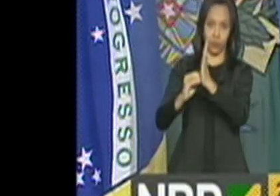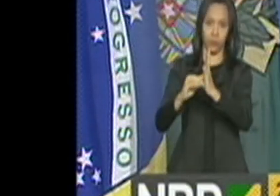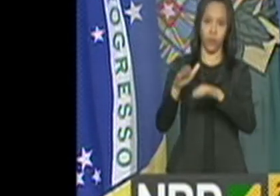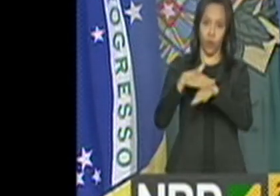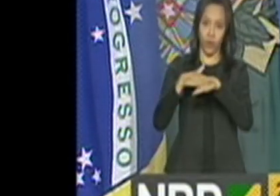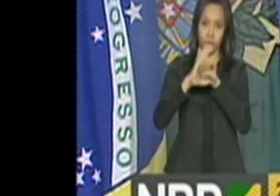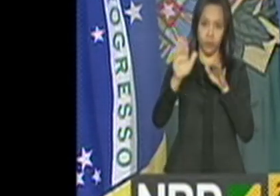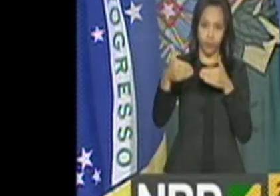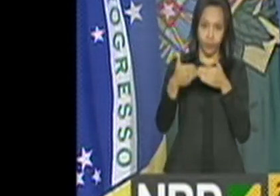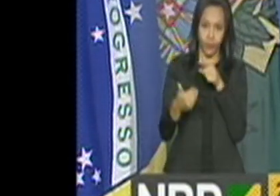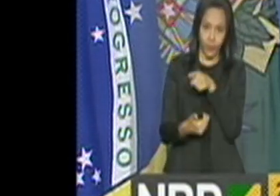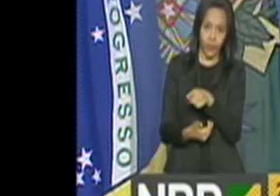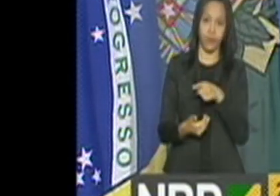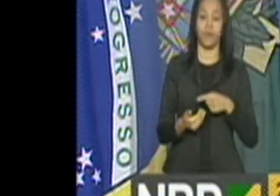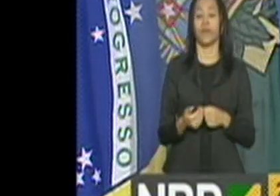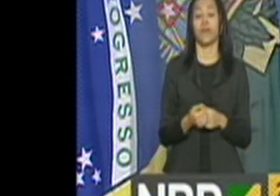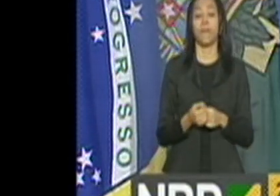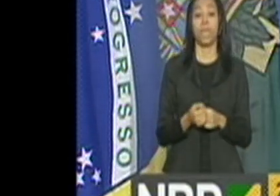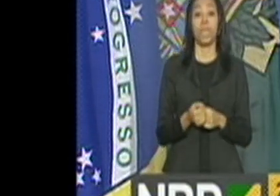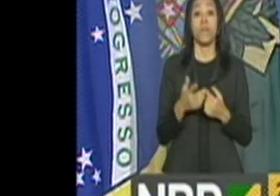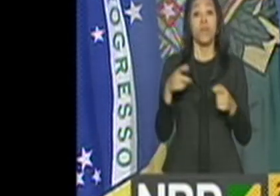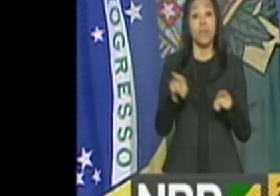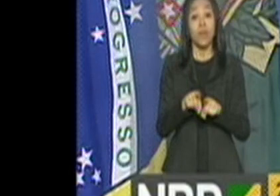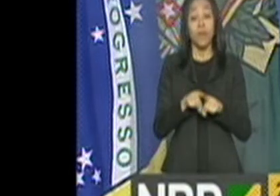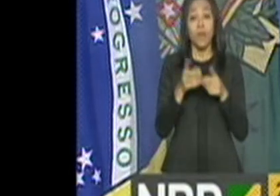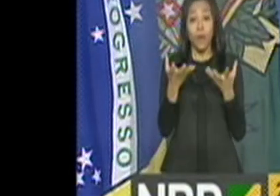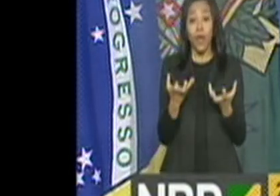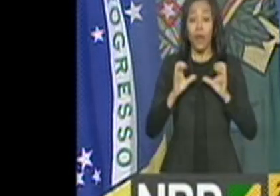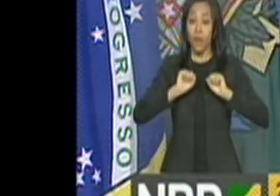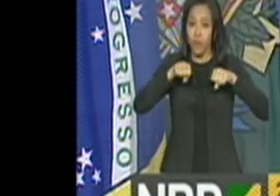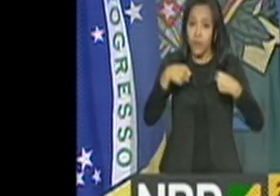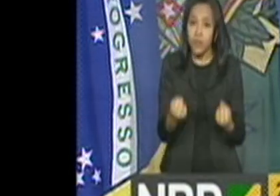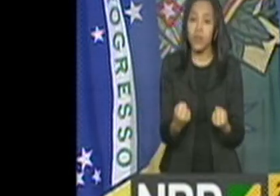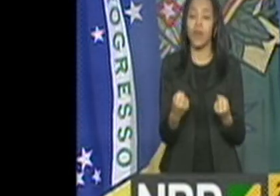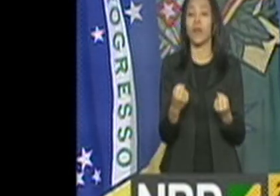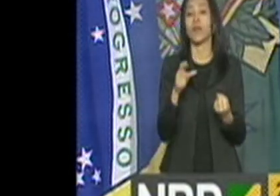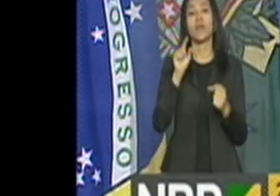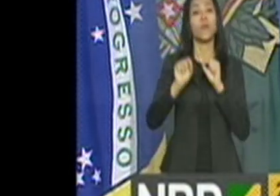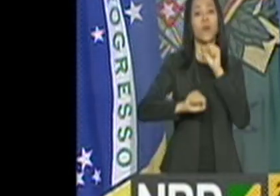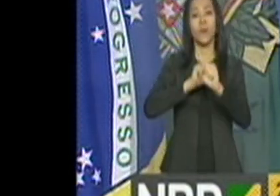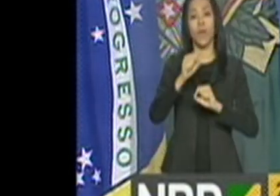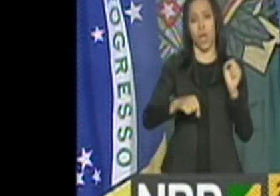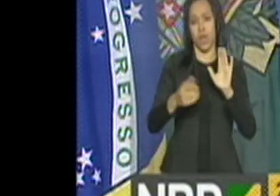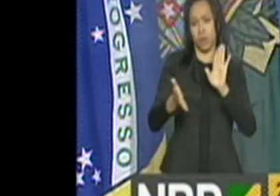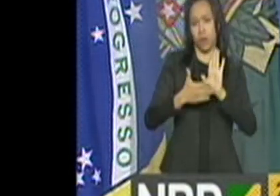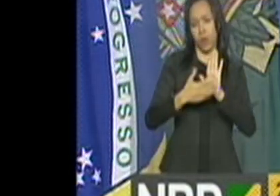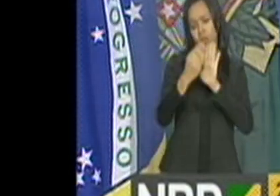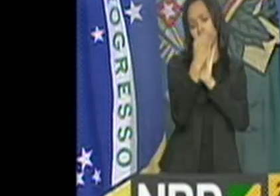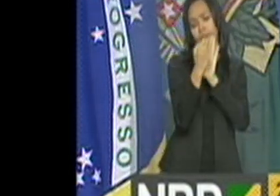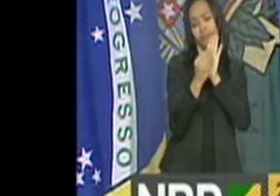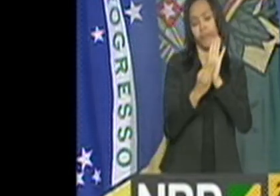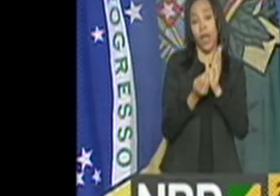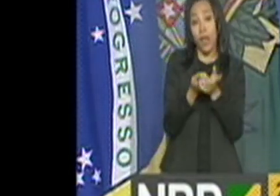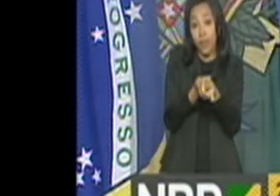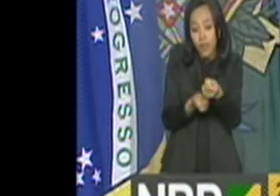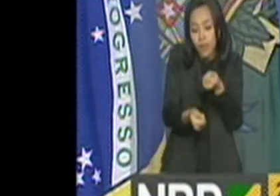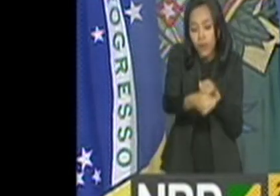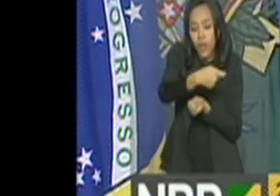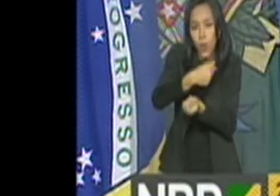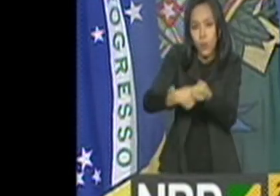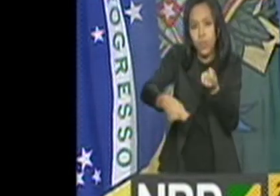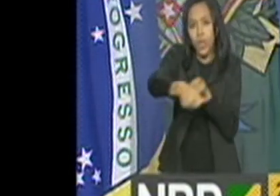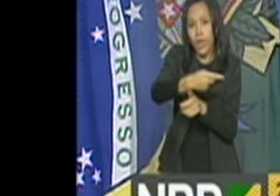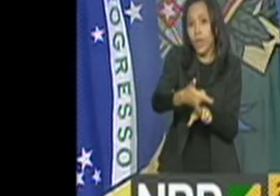de reforçar a ideia de que as medidas negociadas anteriormente